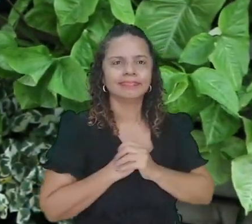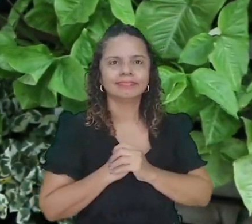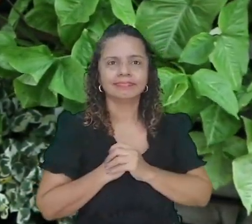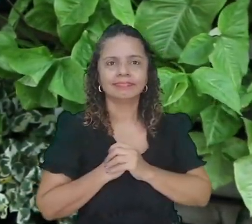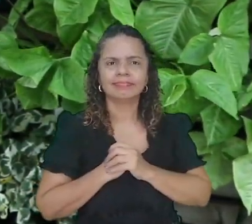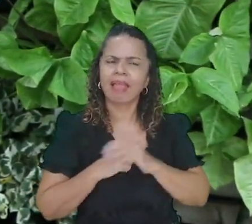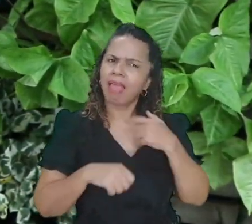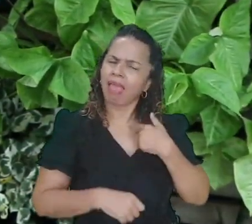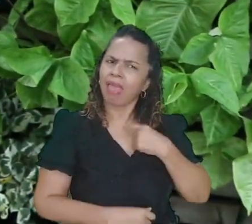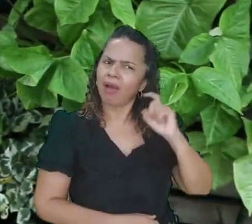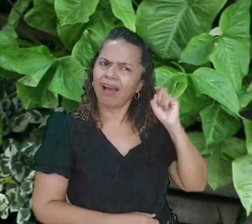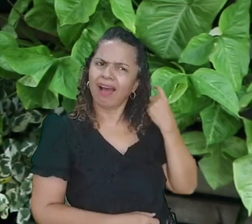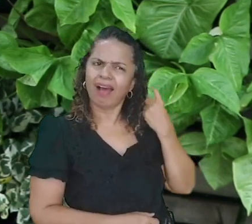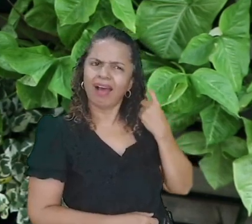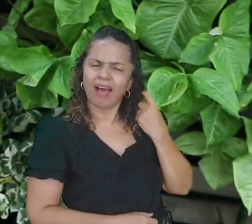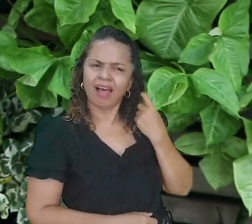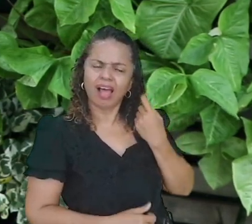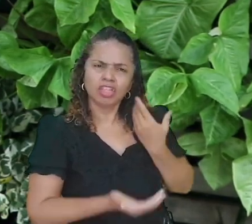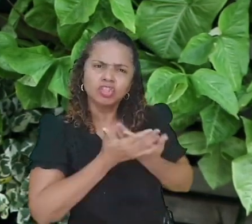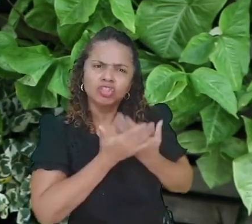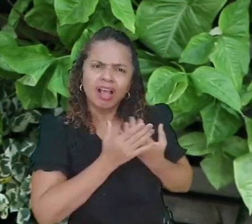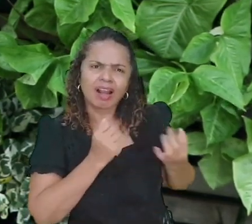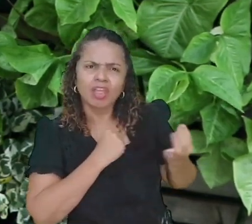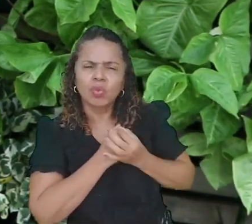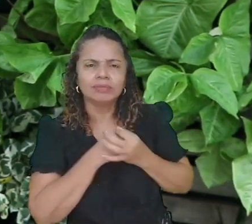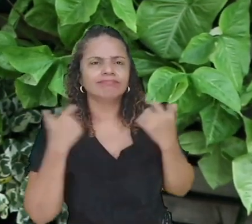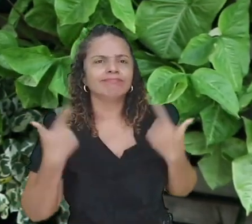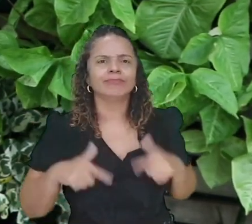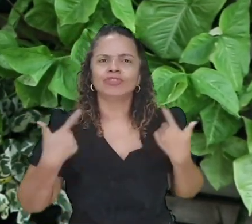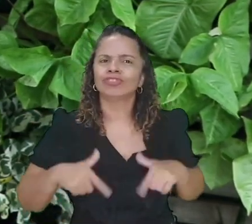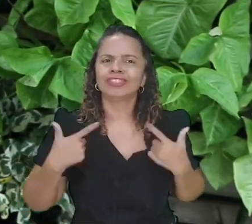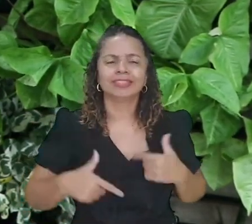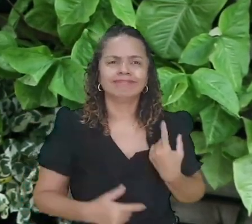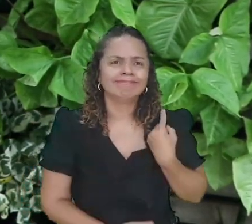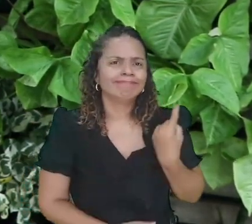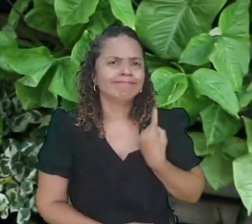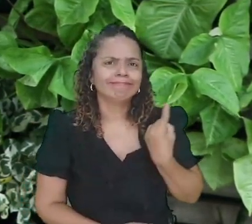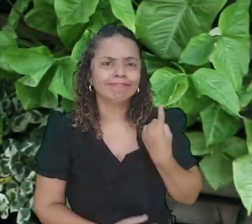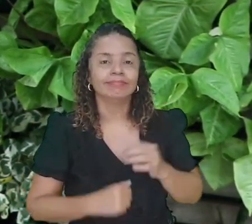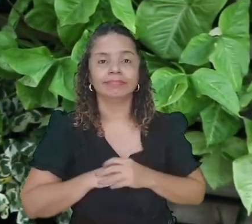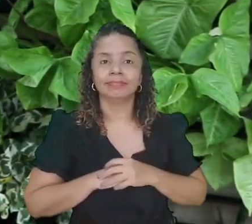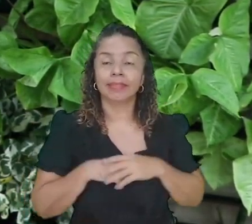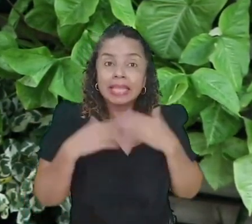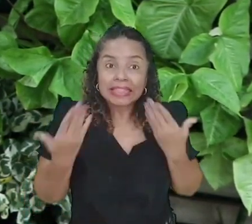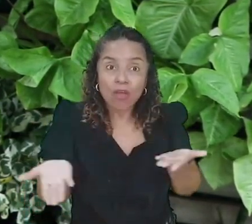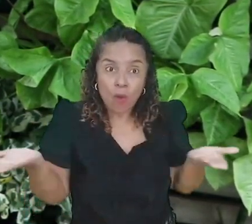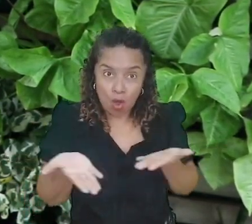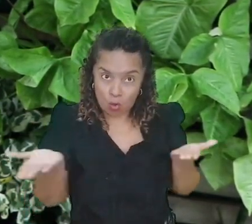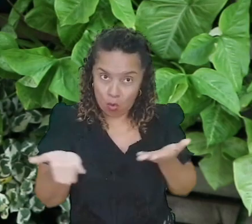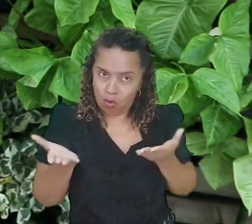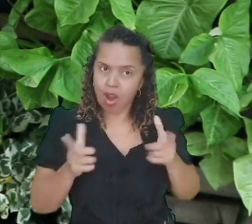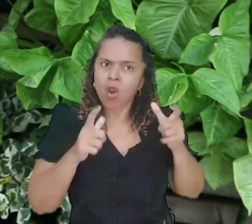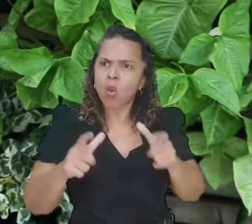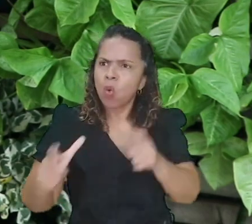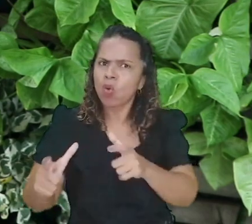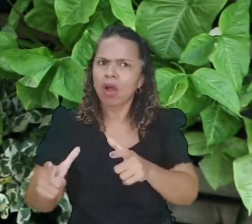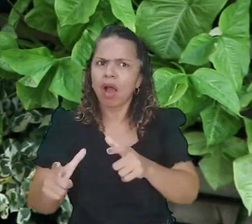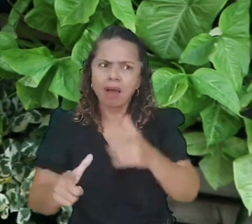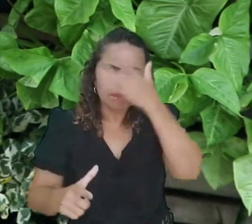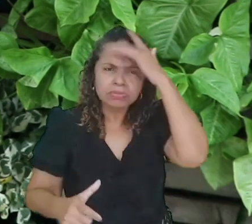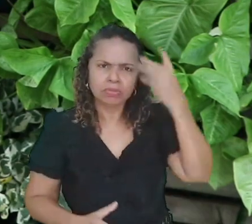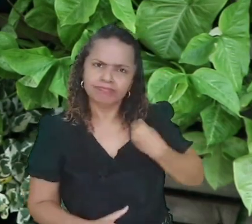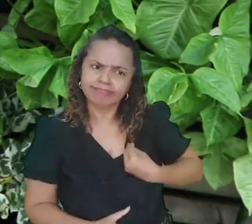né, algo que eu particularmente na minha época de graduação não tive. Então, a ocupação desses espaços,